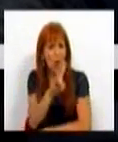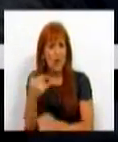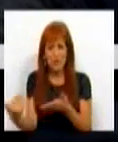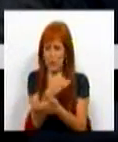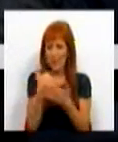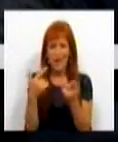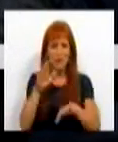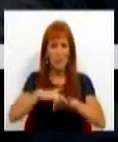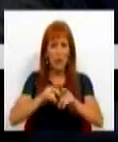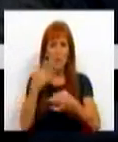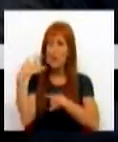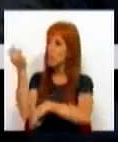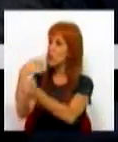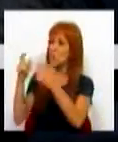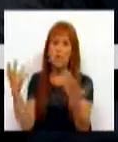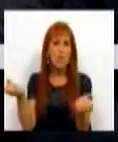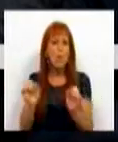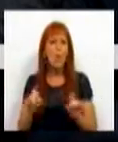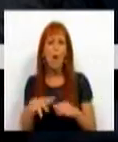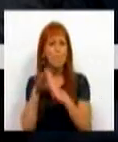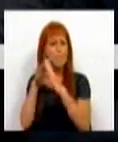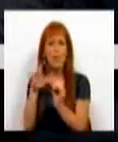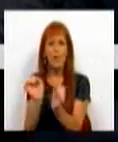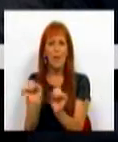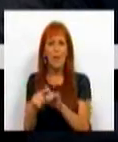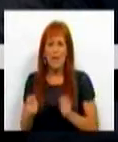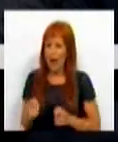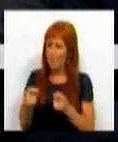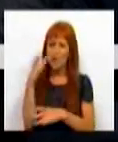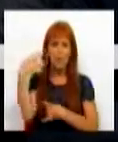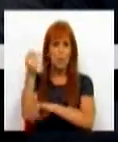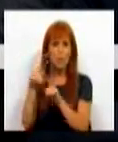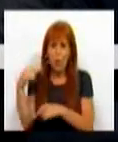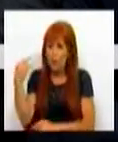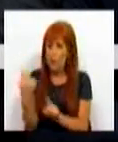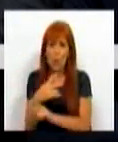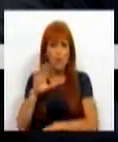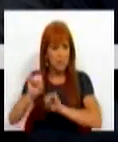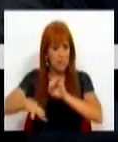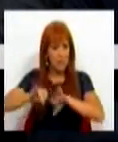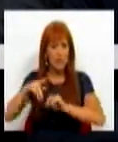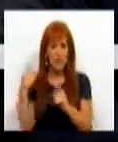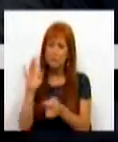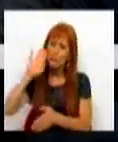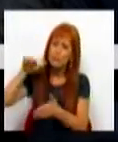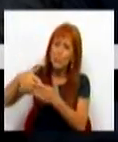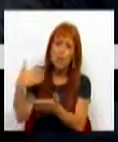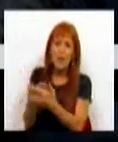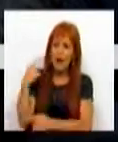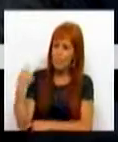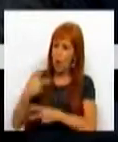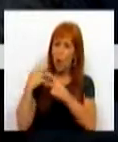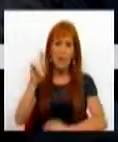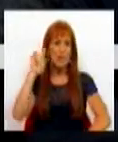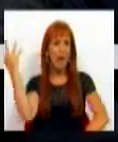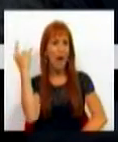os dados relativos às exportações, não há nenhum modelo de aposta nas exportações. A única coisa que aconteceu foi uma consequência da austeridade